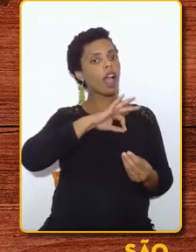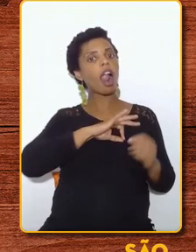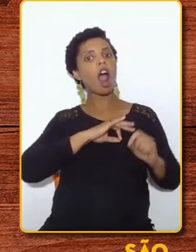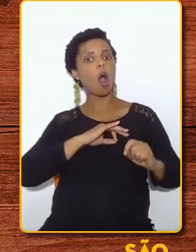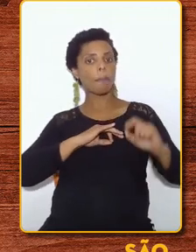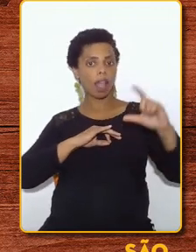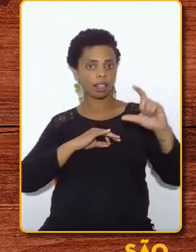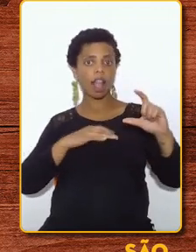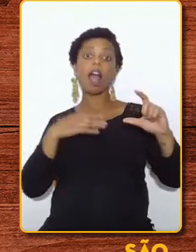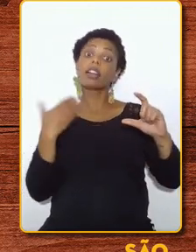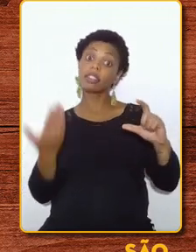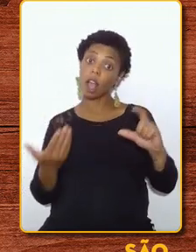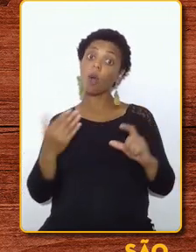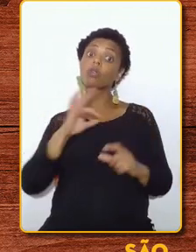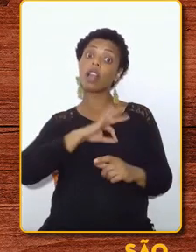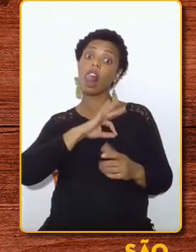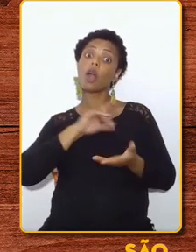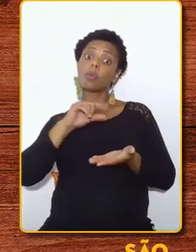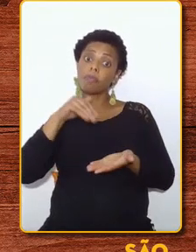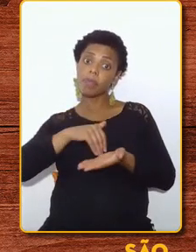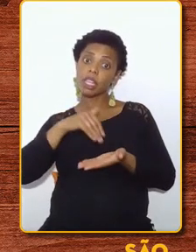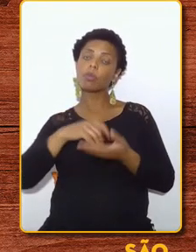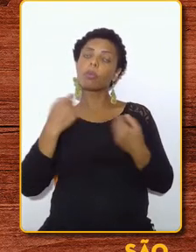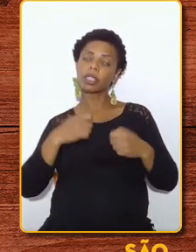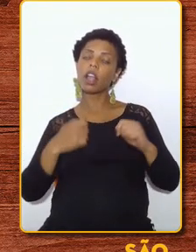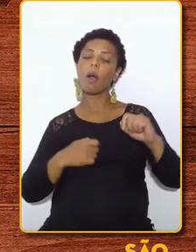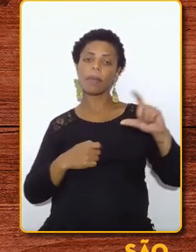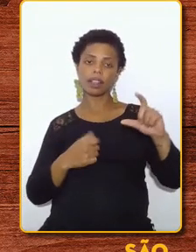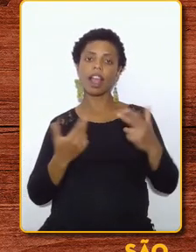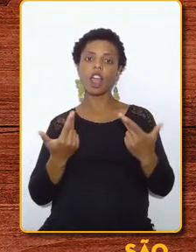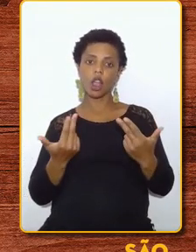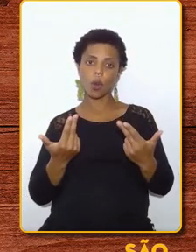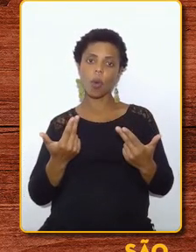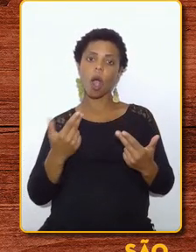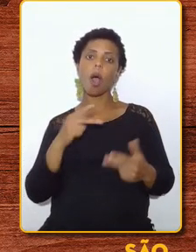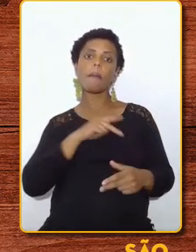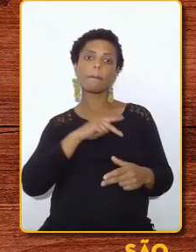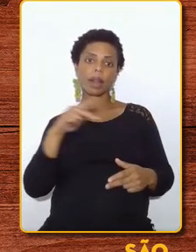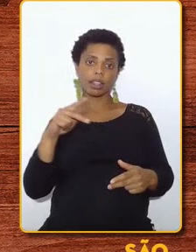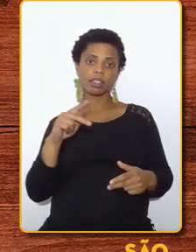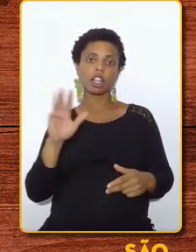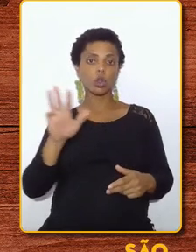salário mínimo, como tem dito o presidente Lula como seu maior compromisso.